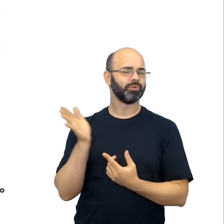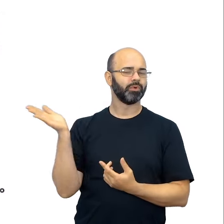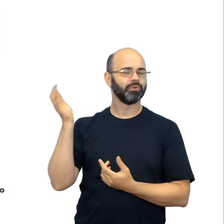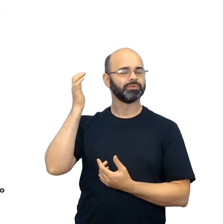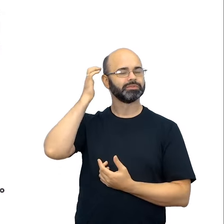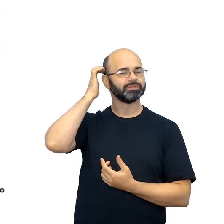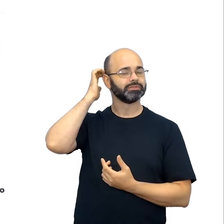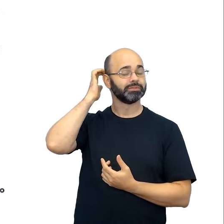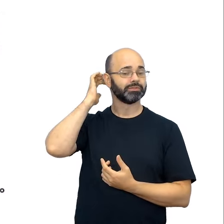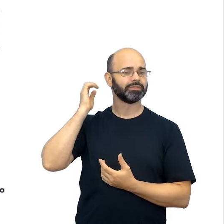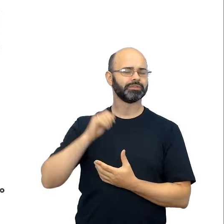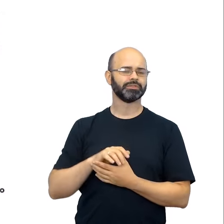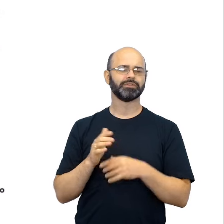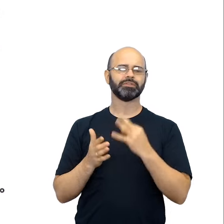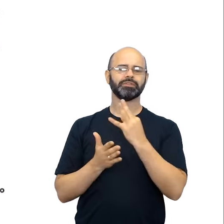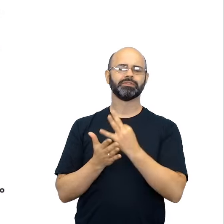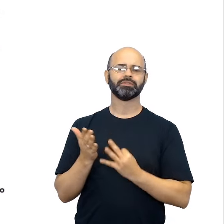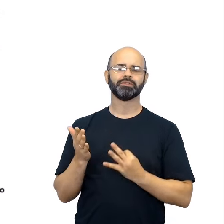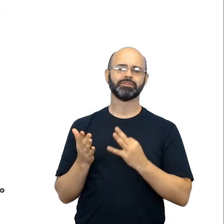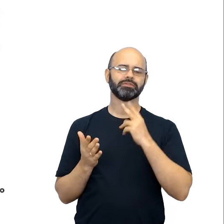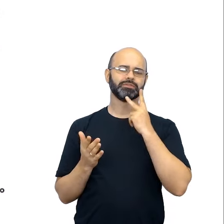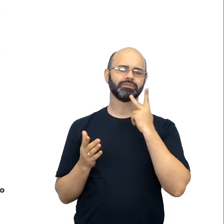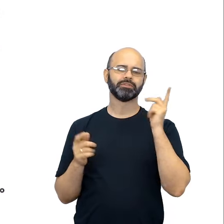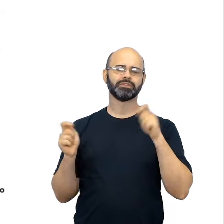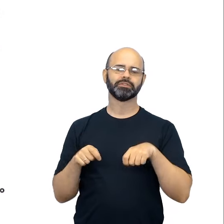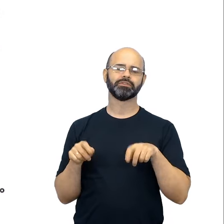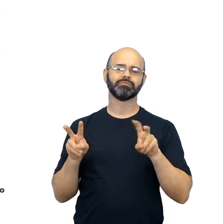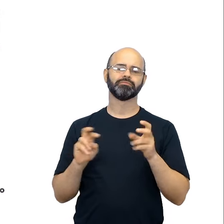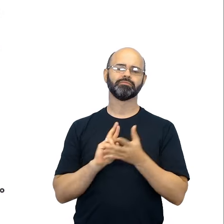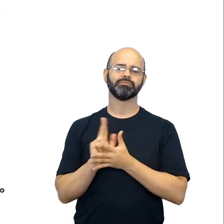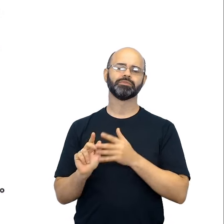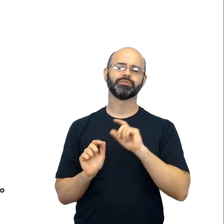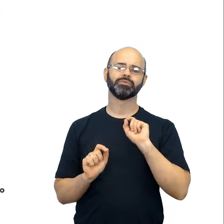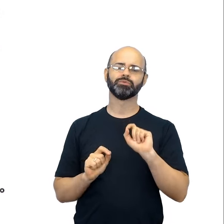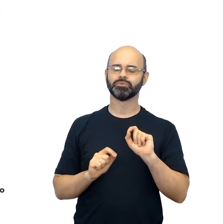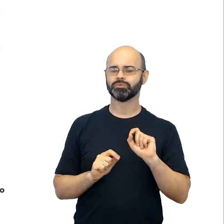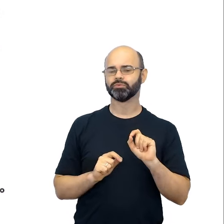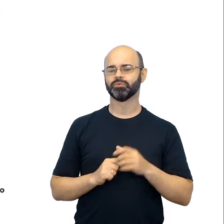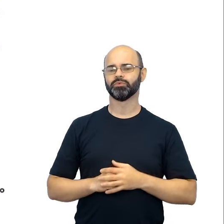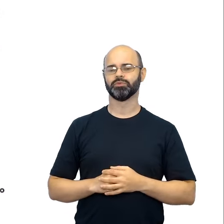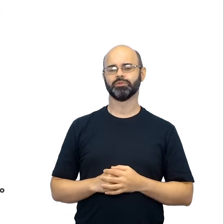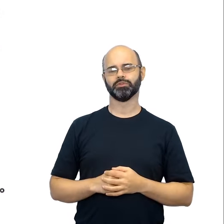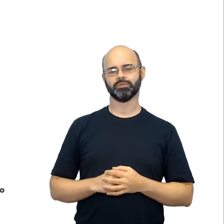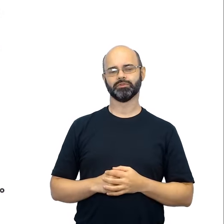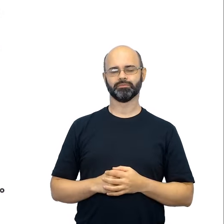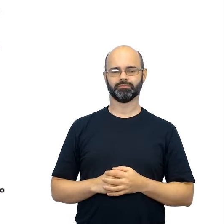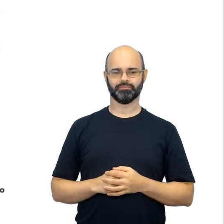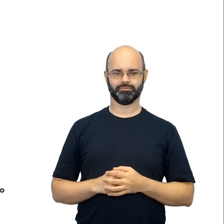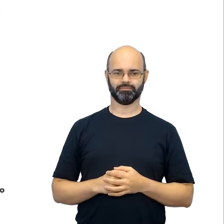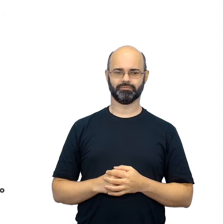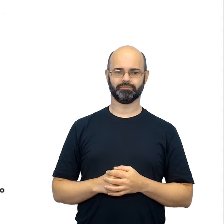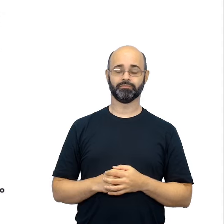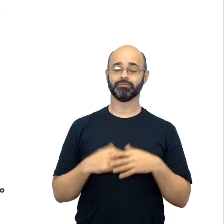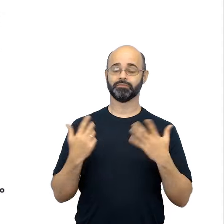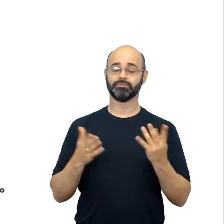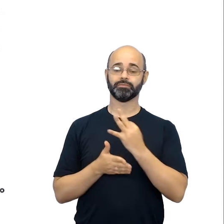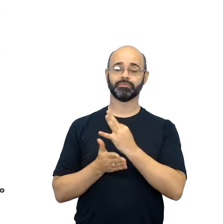o que os textos podem dizer de outras formas, né? Textos verbais ou podem dizer de outras formas. Então, os